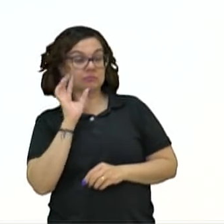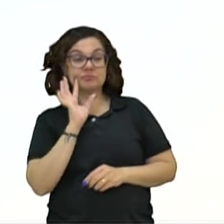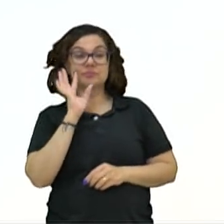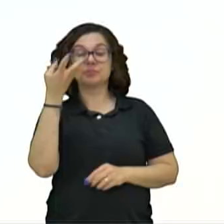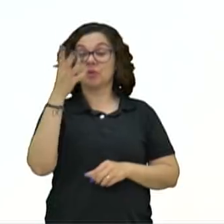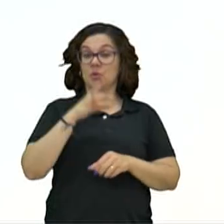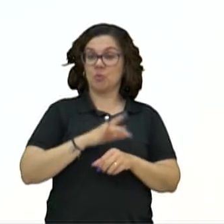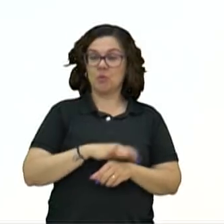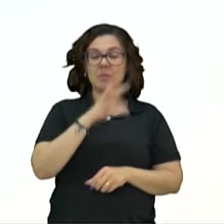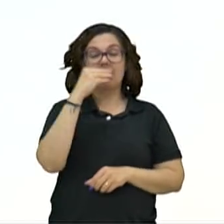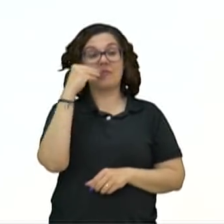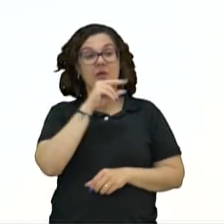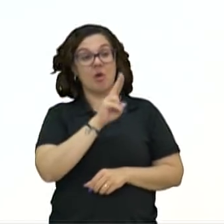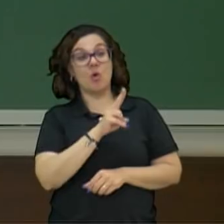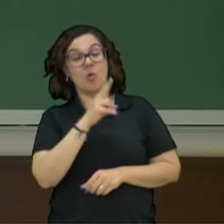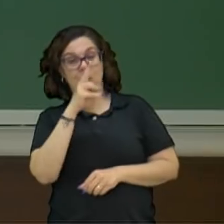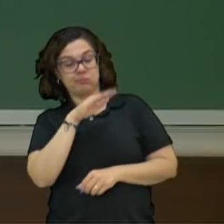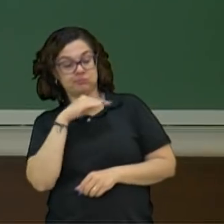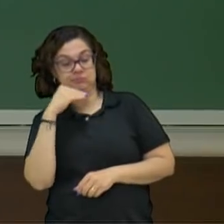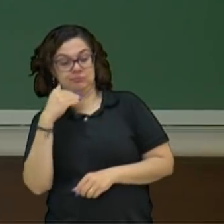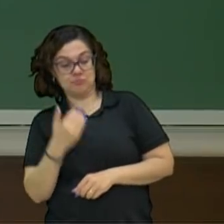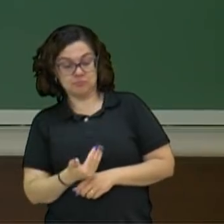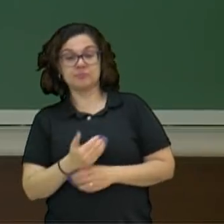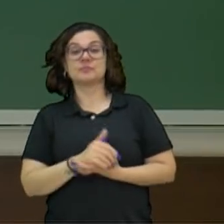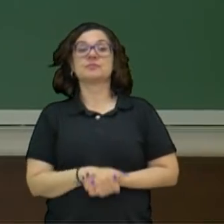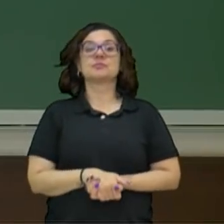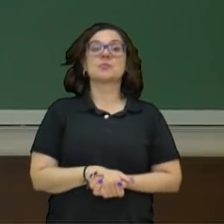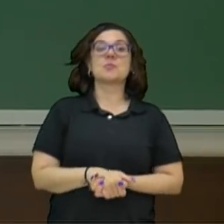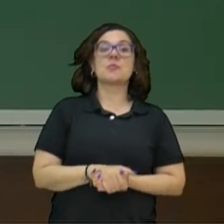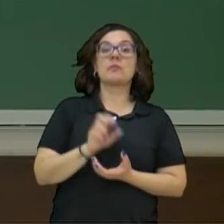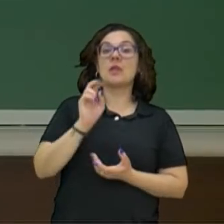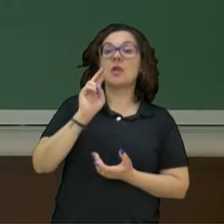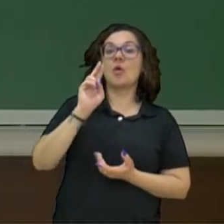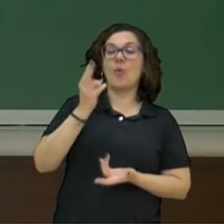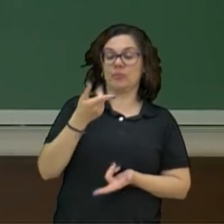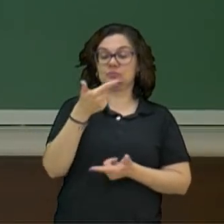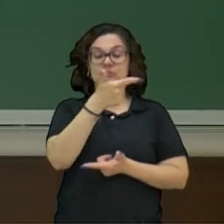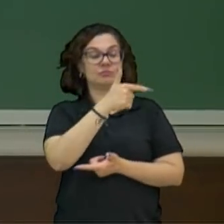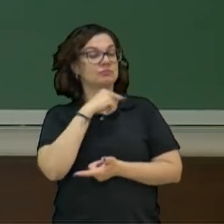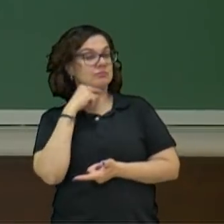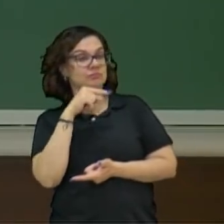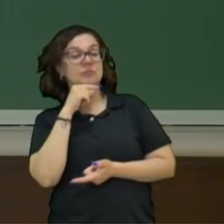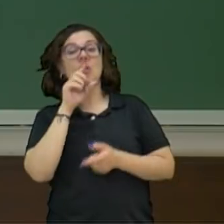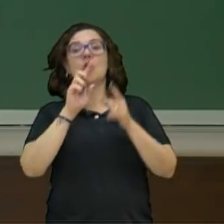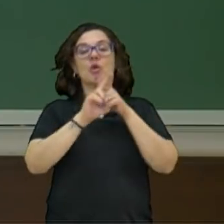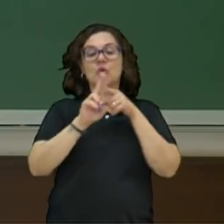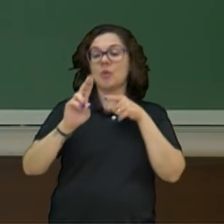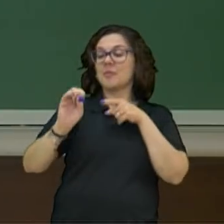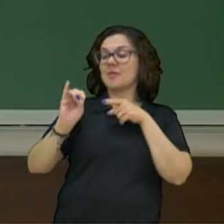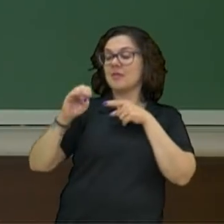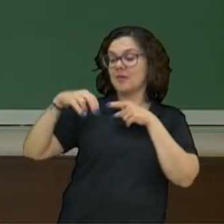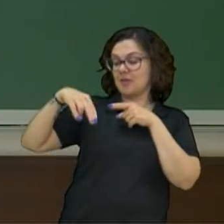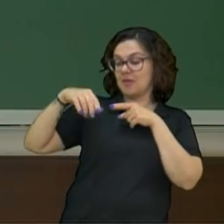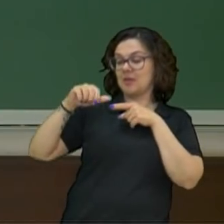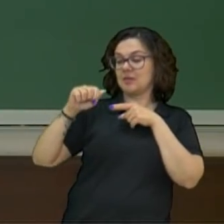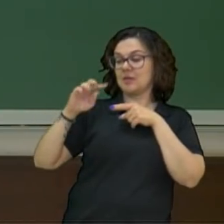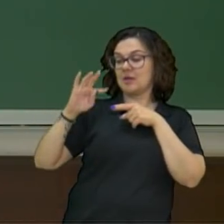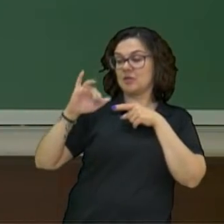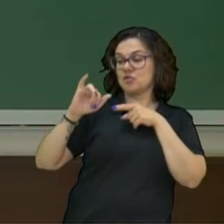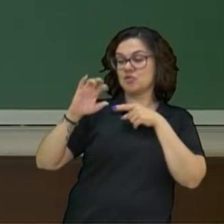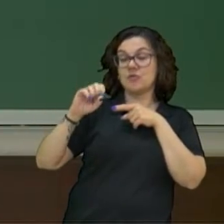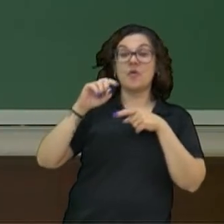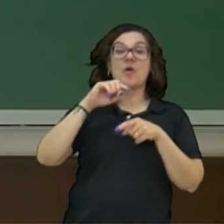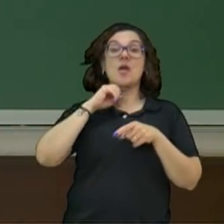doença, deixar ele morto em alguns casos, tá? Ou inativos. Inativo é quando ele não vai conseguir se